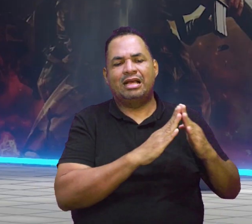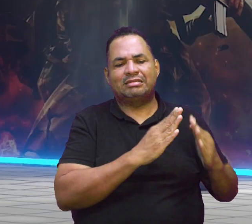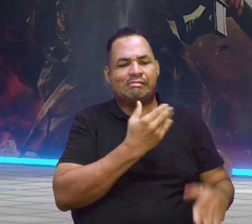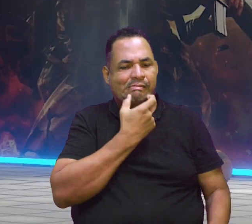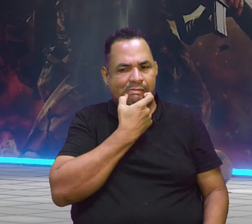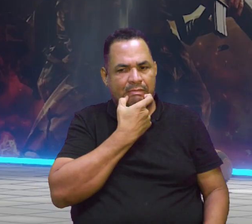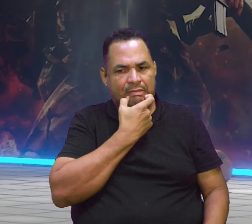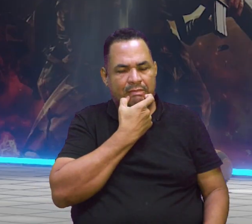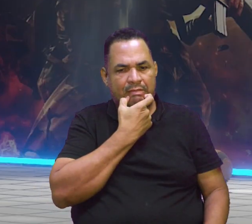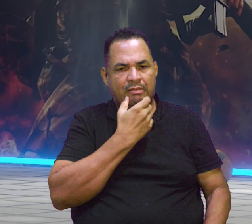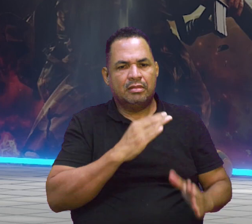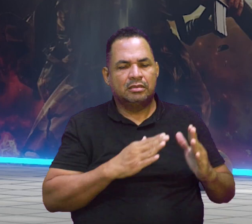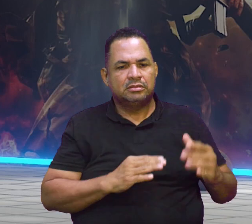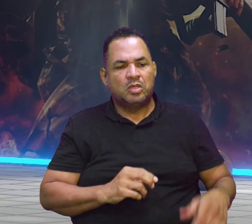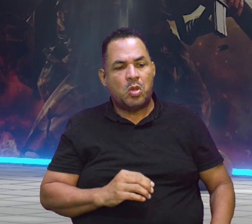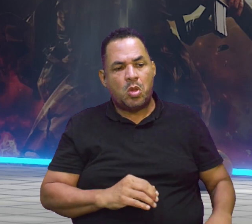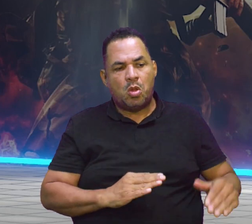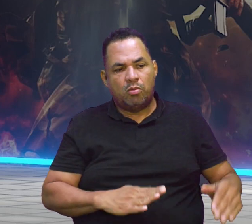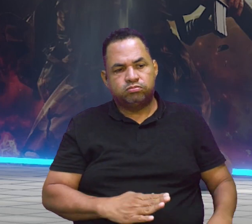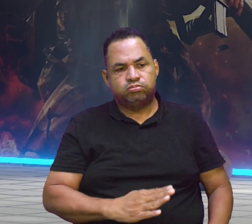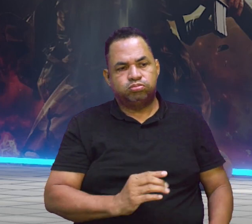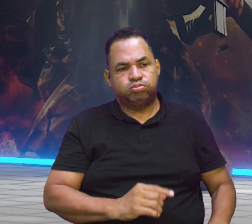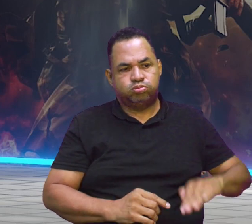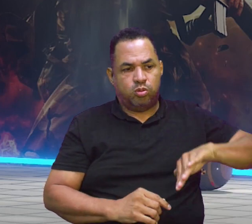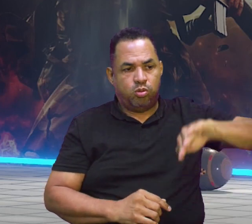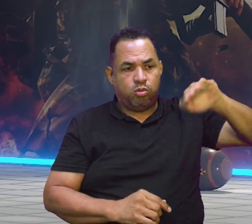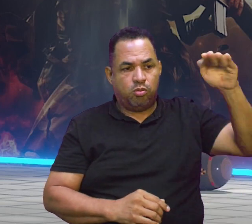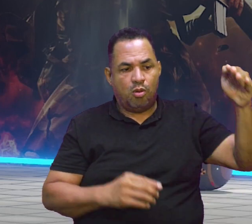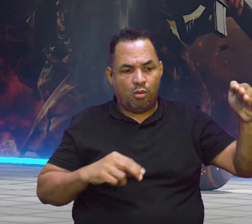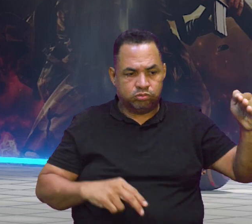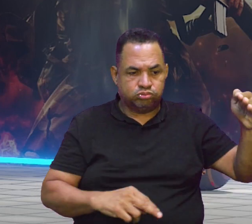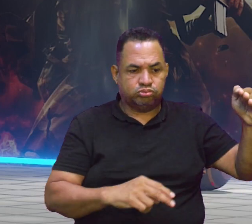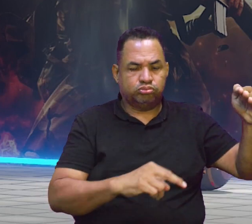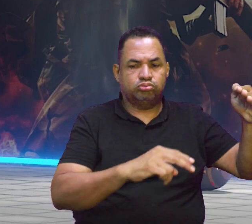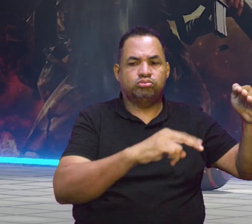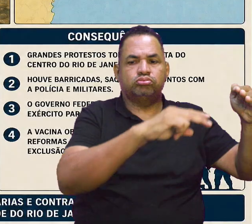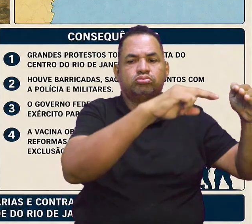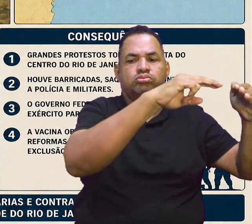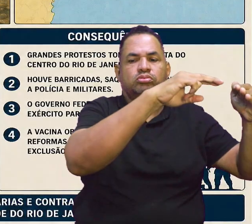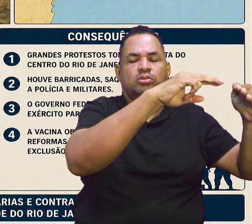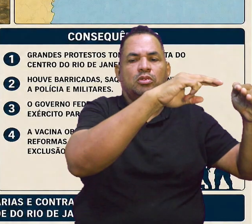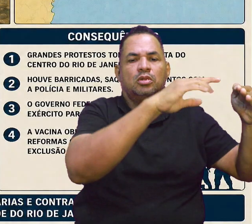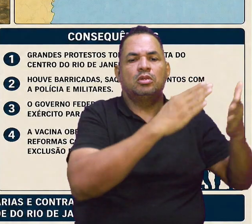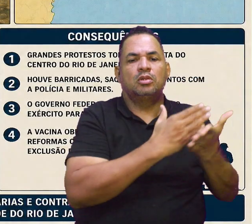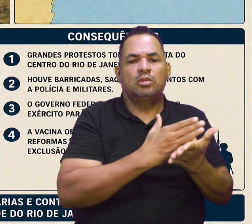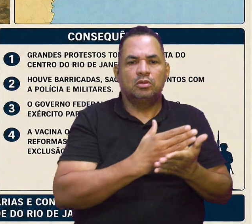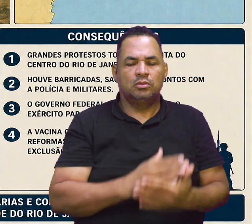vão começar a subir o morro, certo? Vamos continuar.